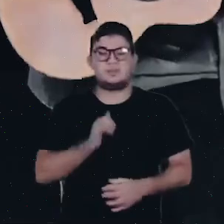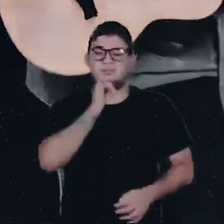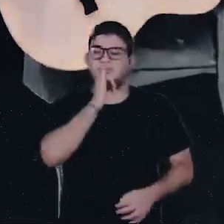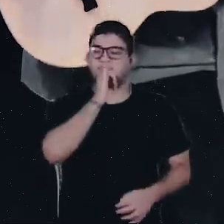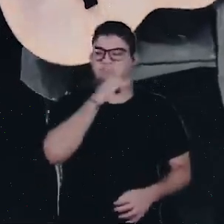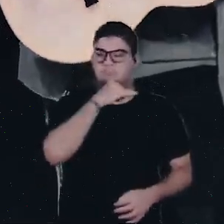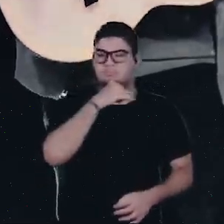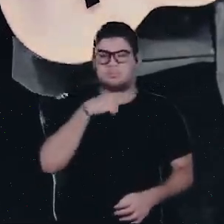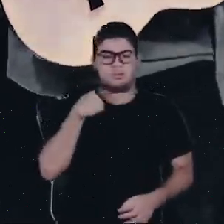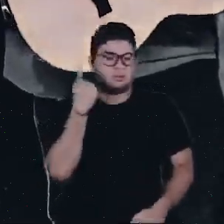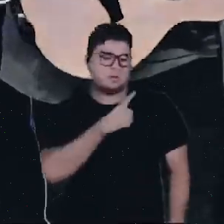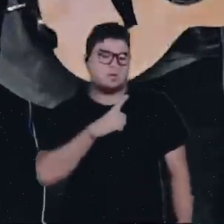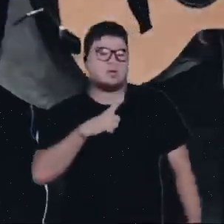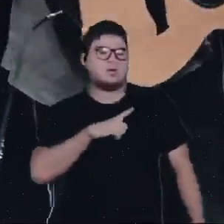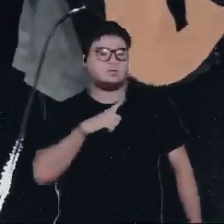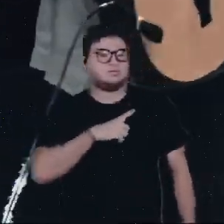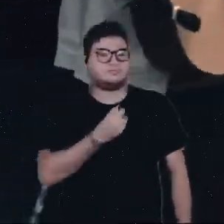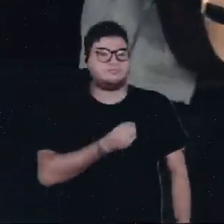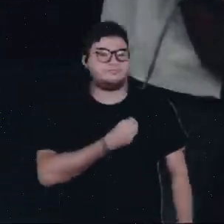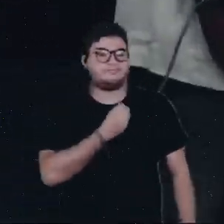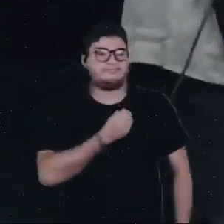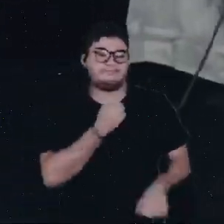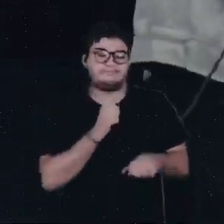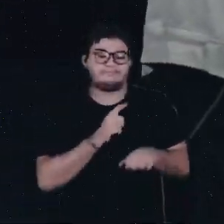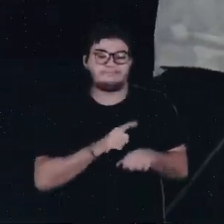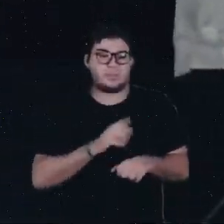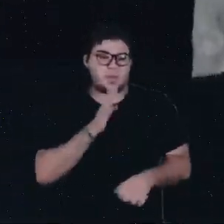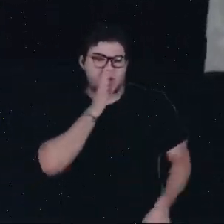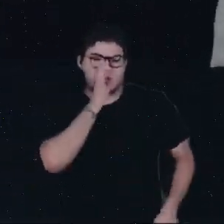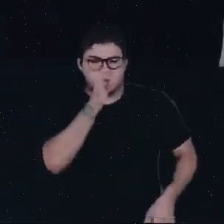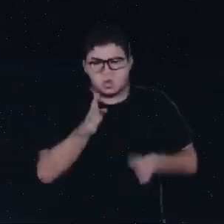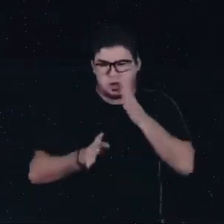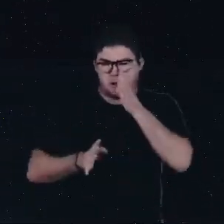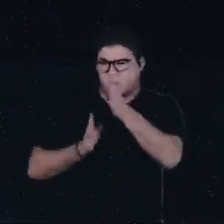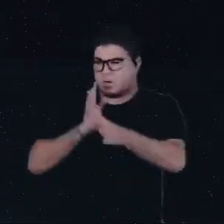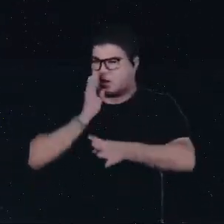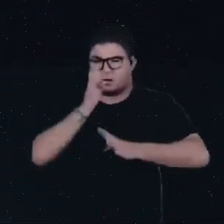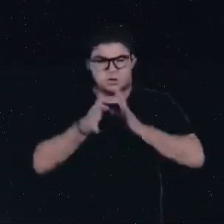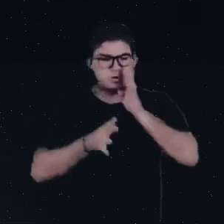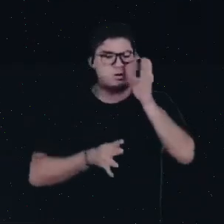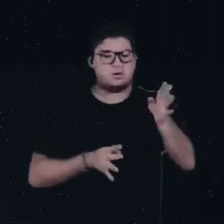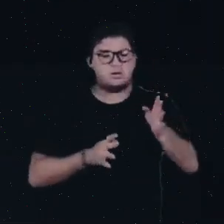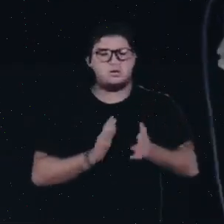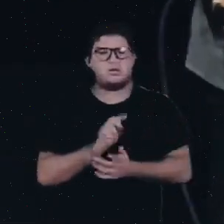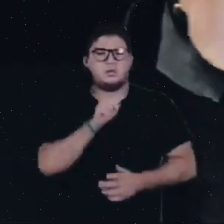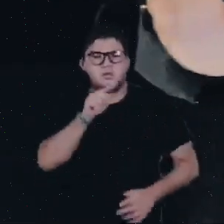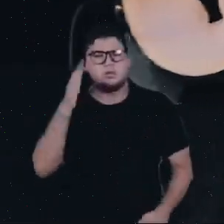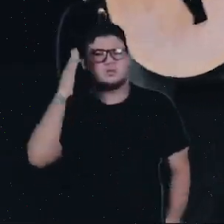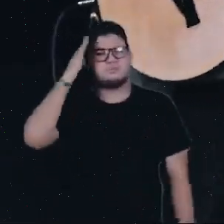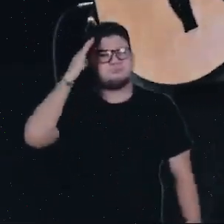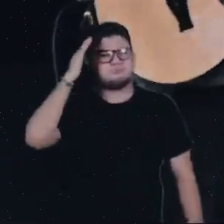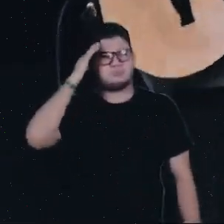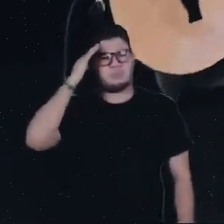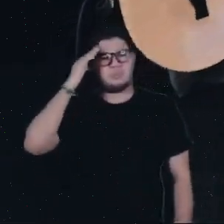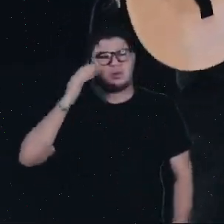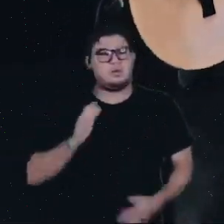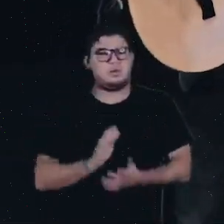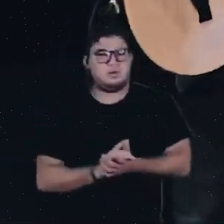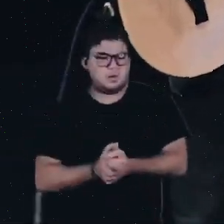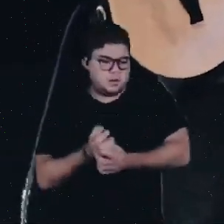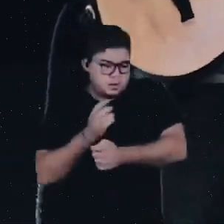Infelizmente, a gente tem vivido num tempo de muita rejeição. E geralmente, se você perceber, as feridas